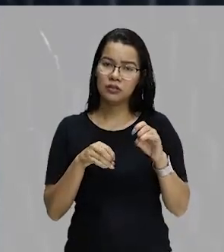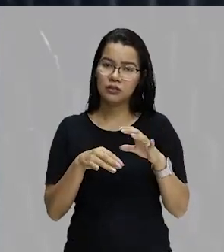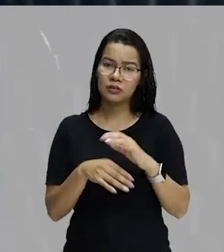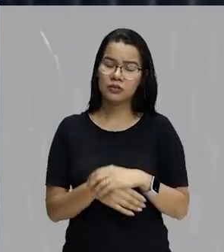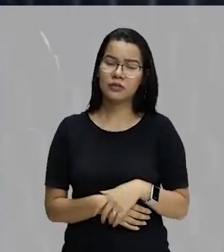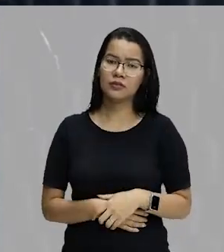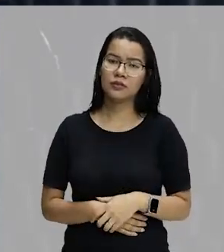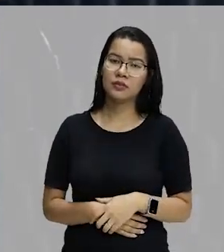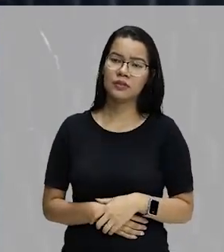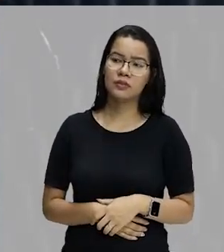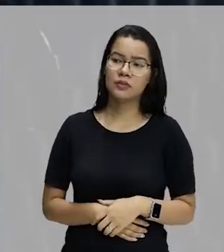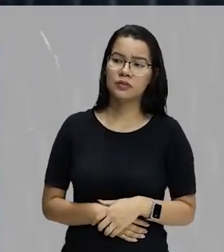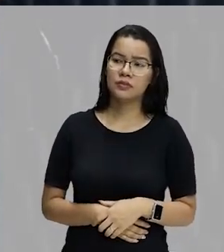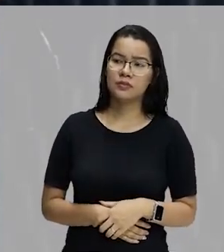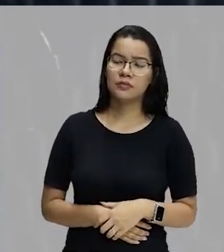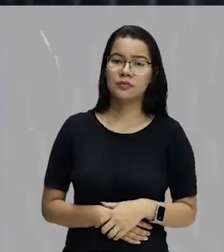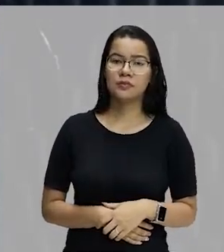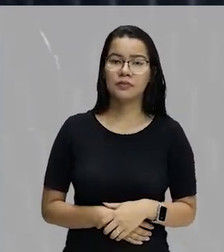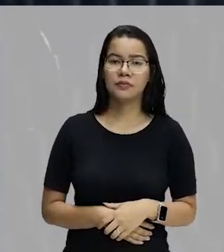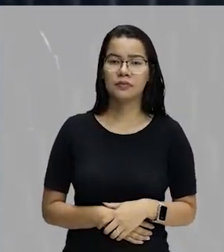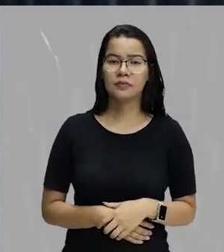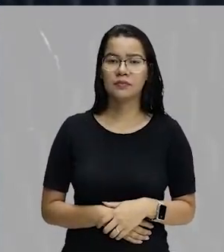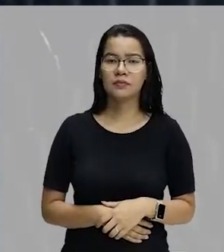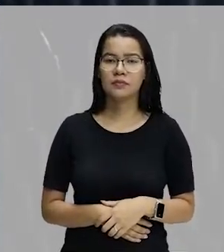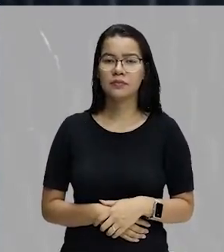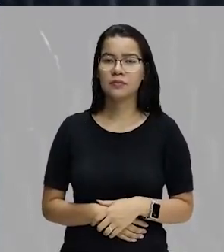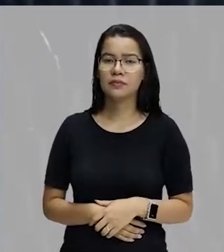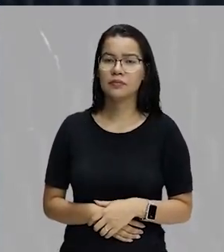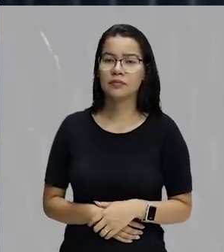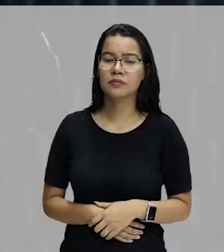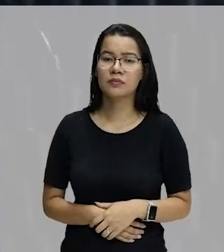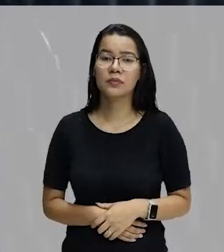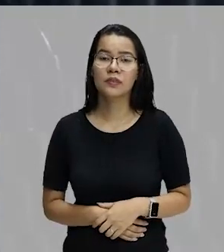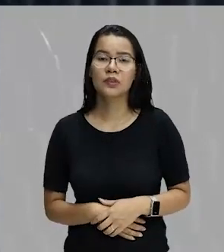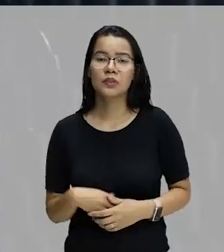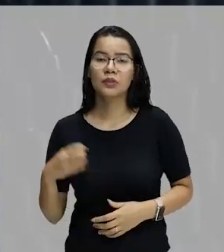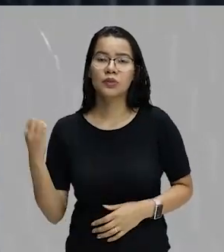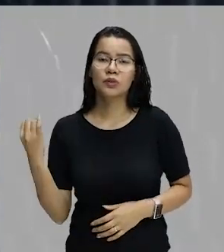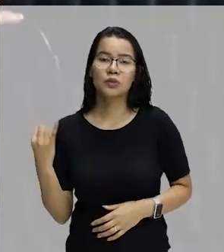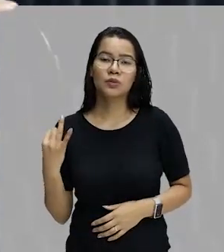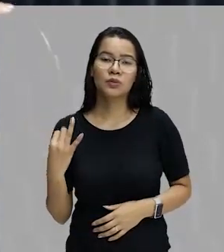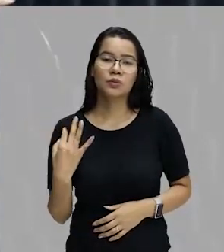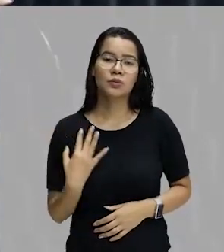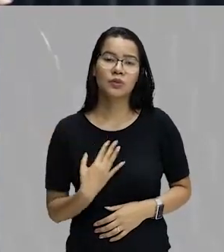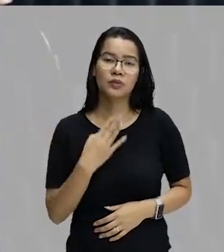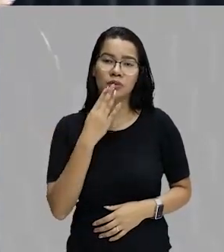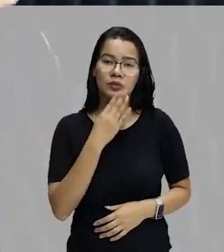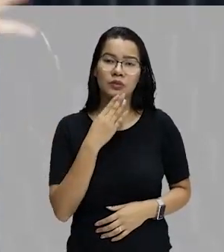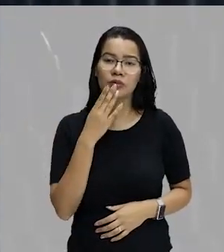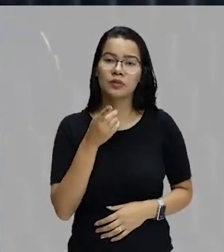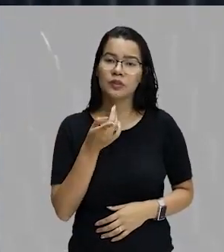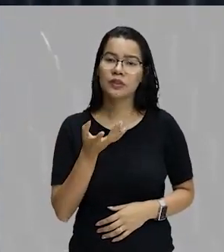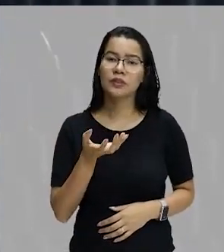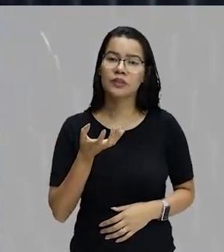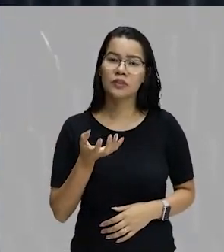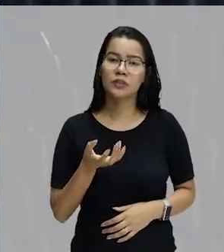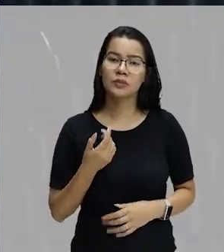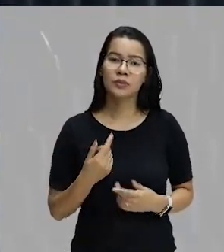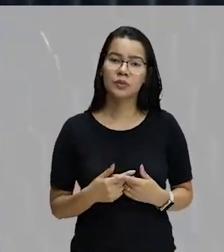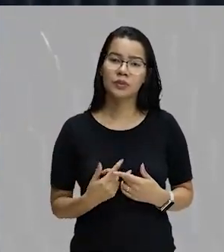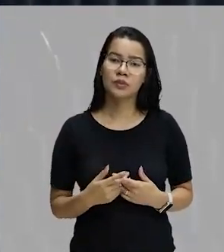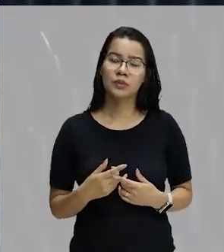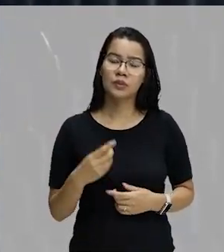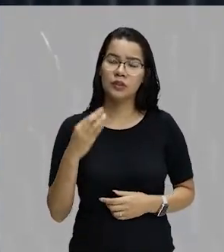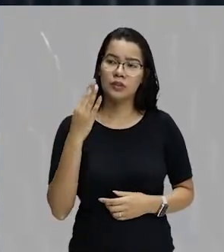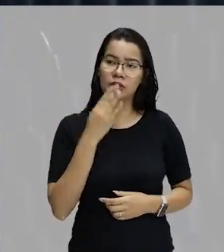Outro exemplo. How much sugar would you like? Quanto de açúcar você gostaria? Porque o açúcar,